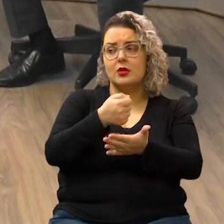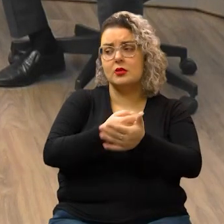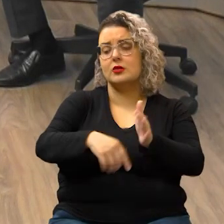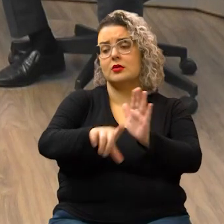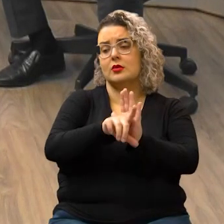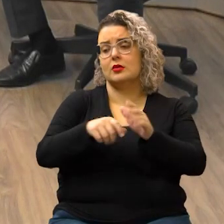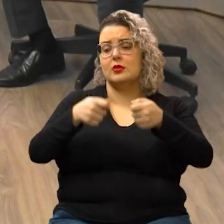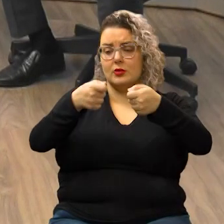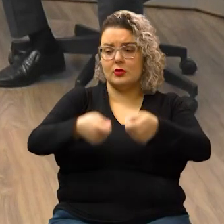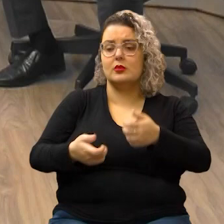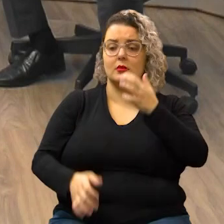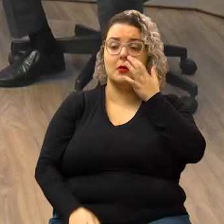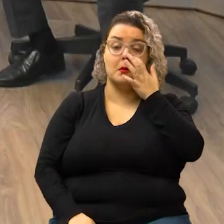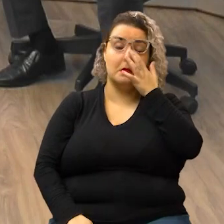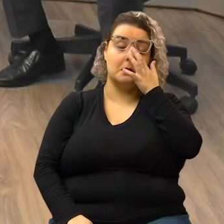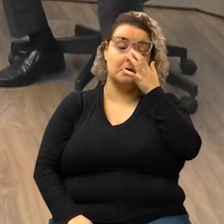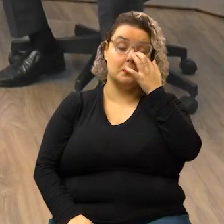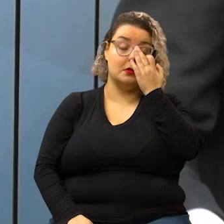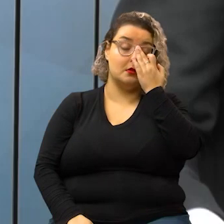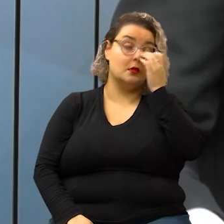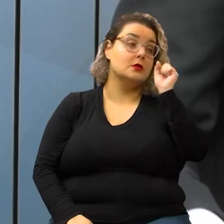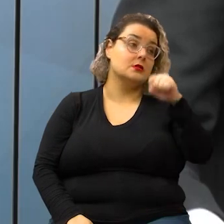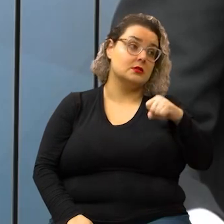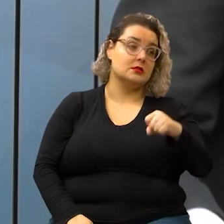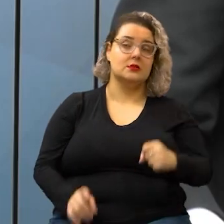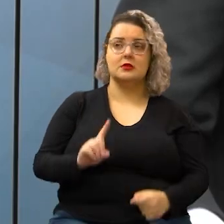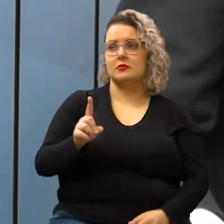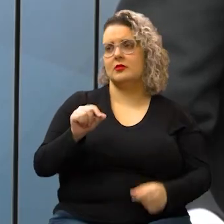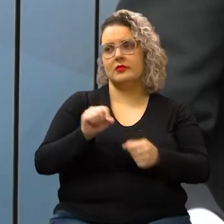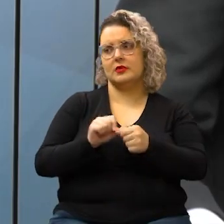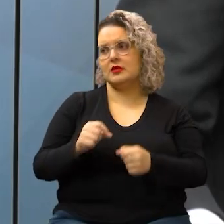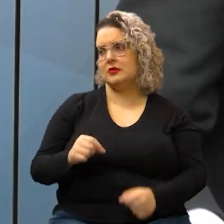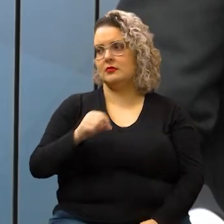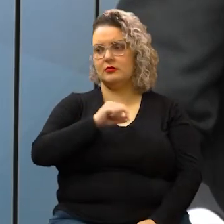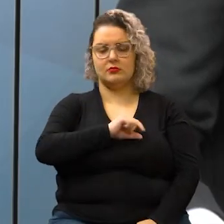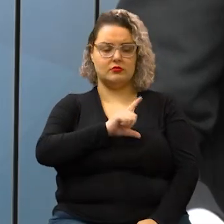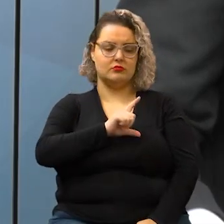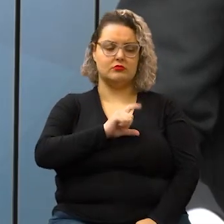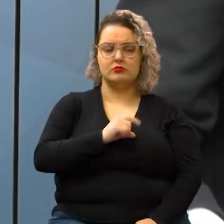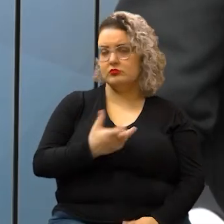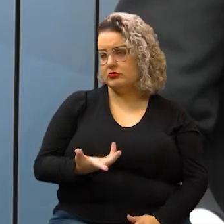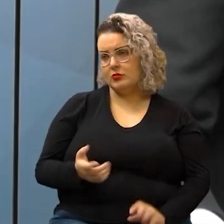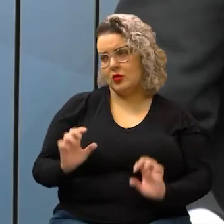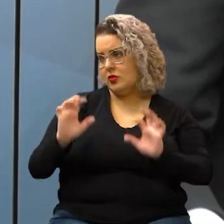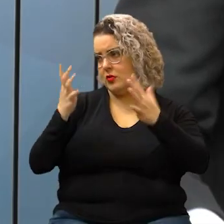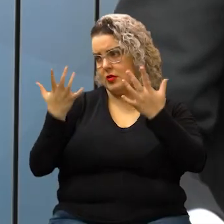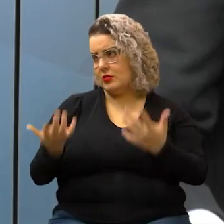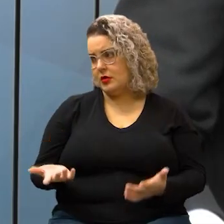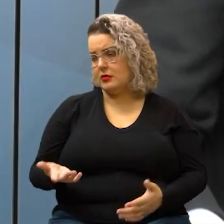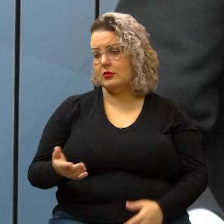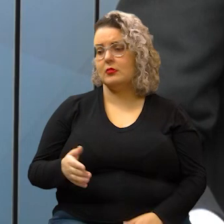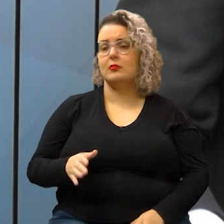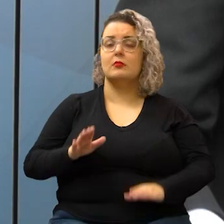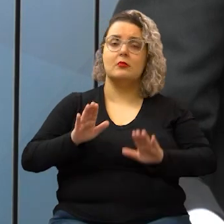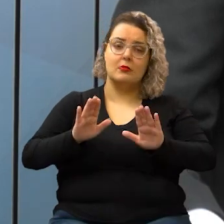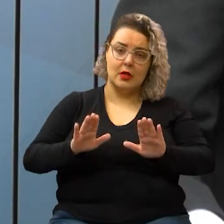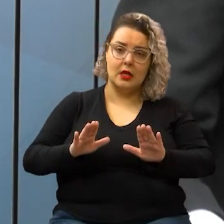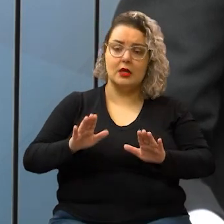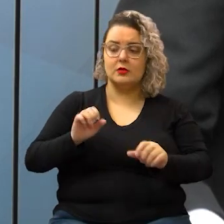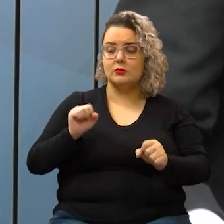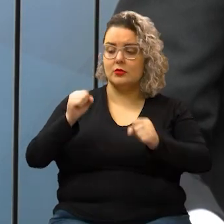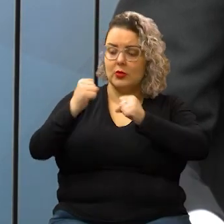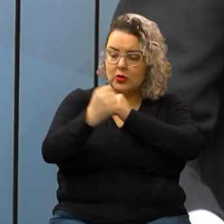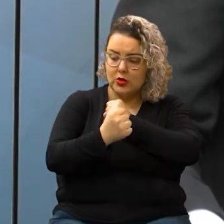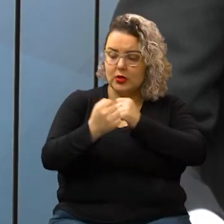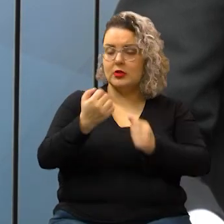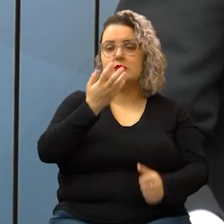né? Sim. E não é isso que vai fazer ele ganhar mais ou menos num evento, né? Mas principalmente proteger a saúde da